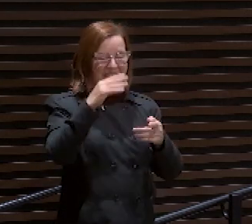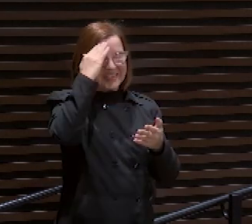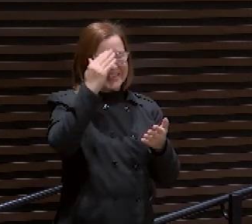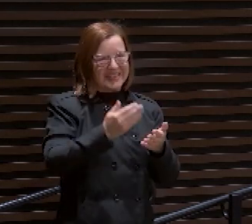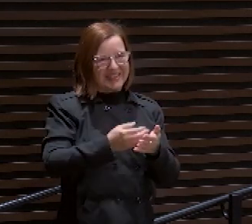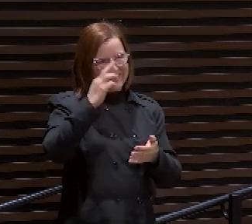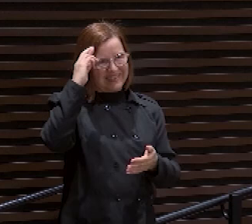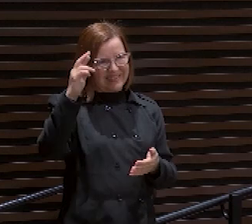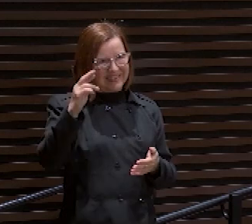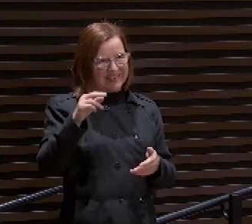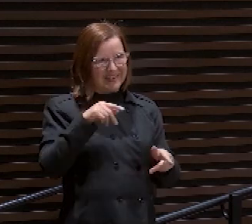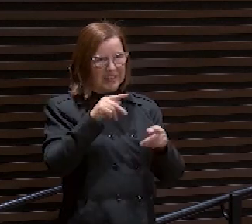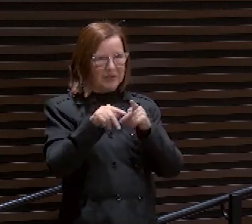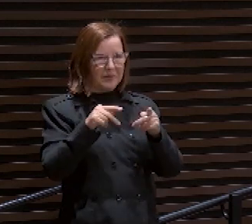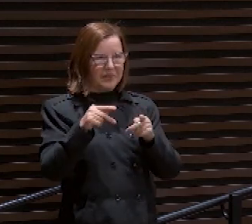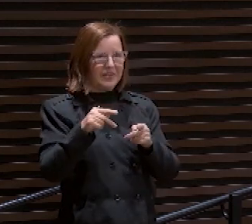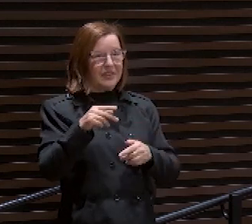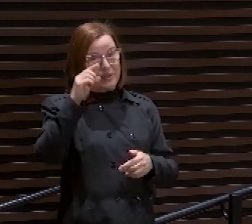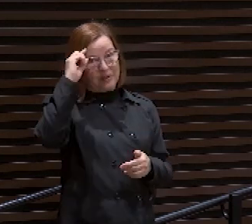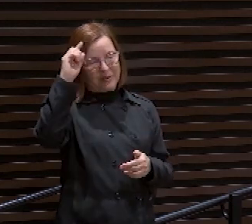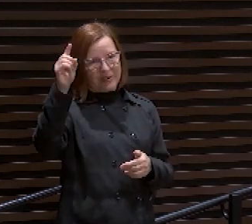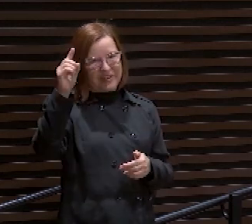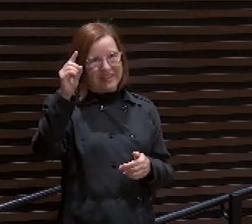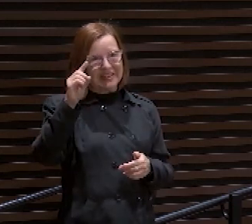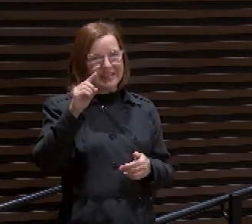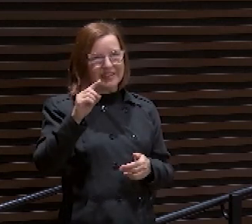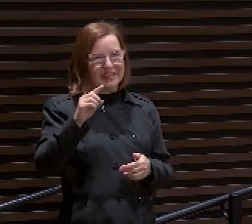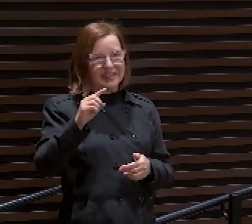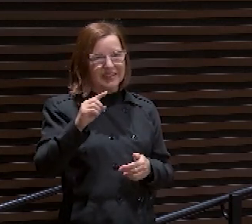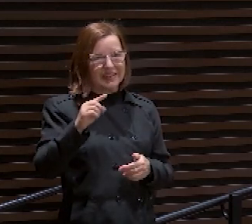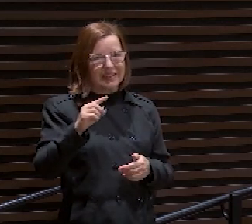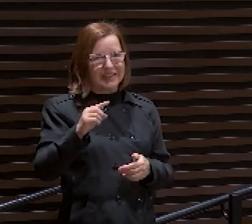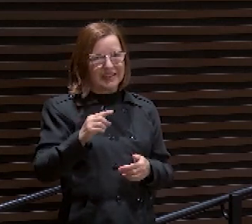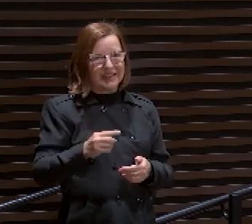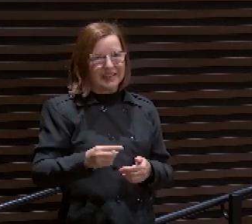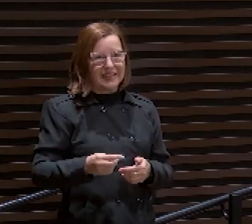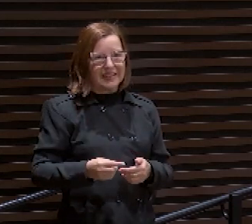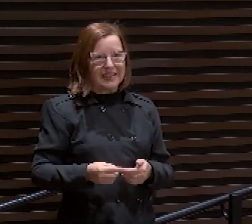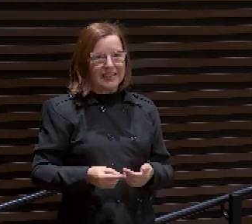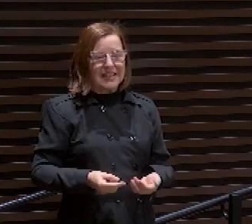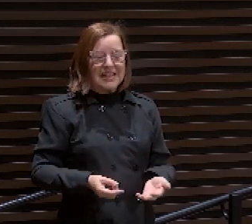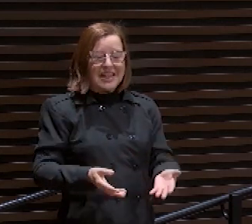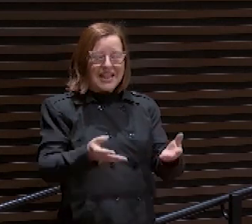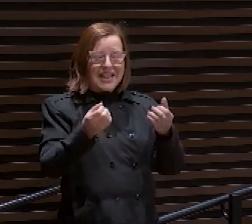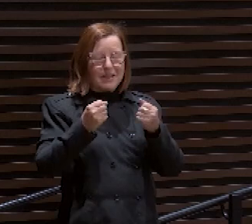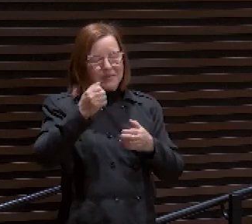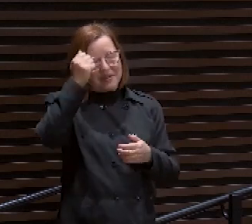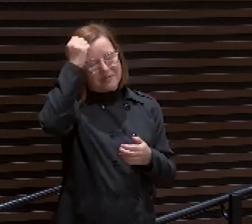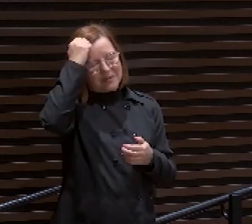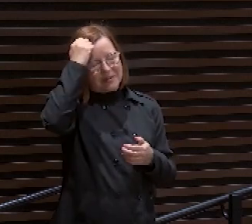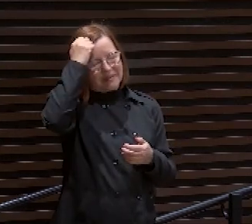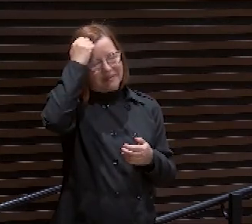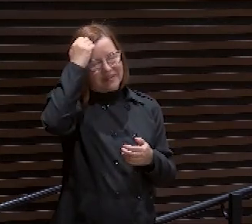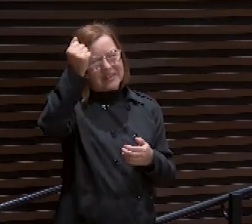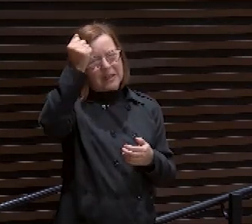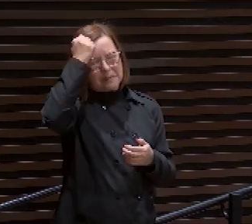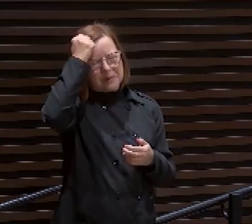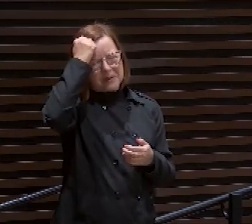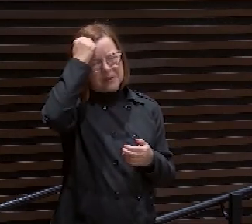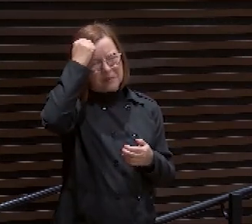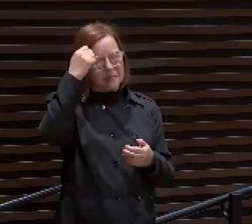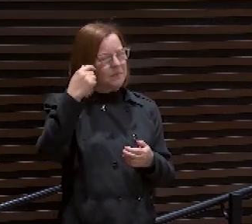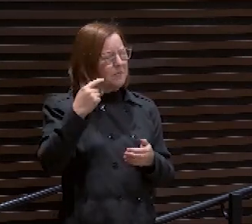Senhor, aqueles que um dia foram levados ao arrependimento, aqueles que se arrependeram de seus pecados, do seu pecado,